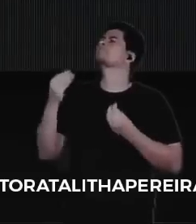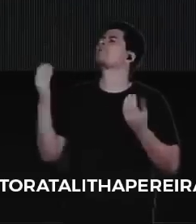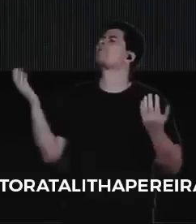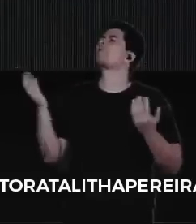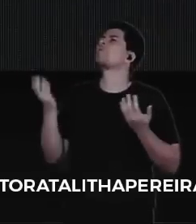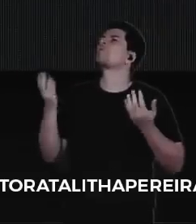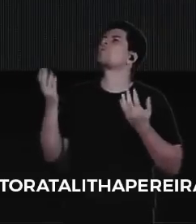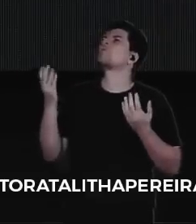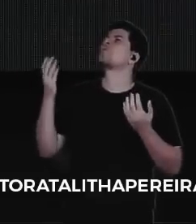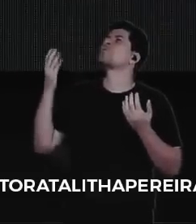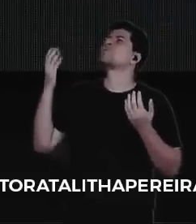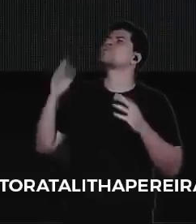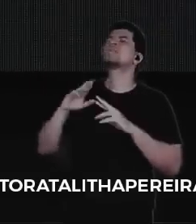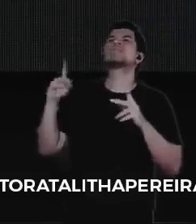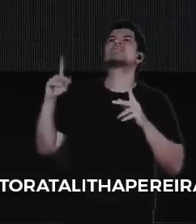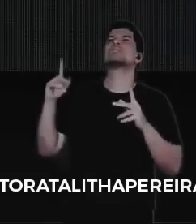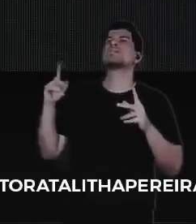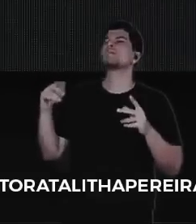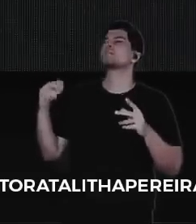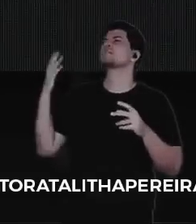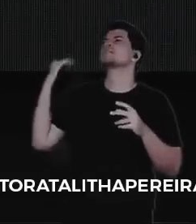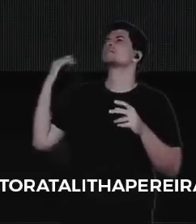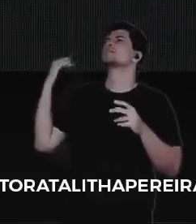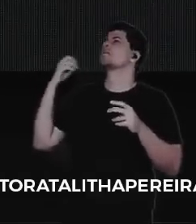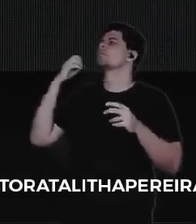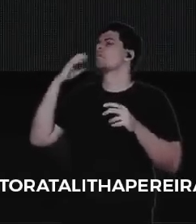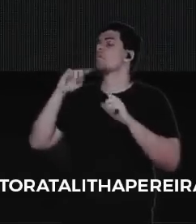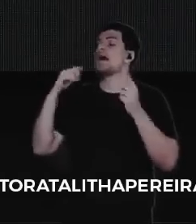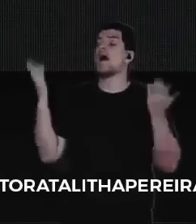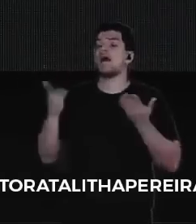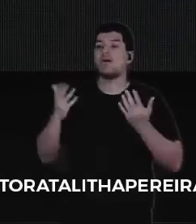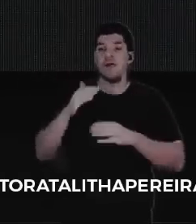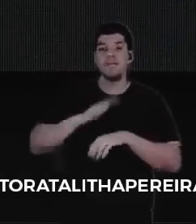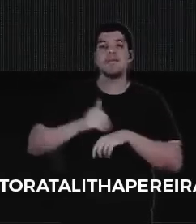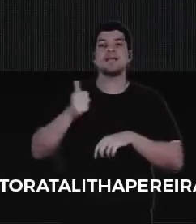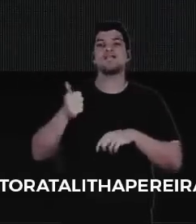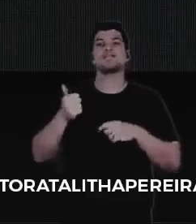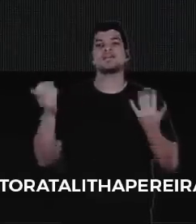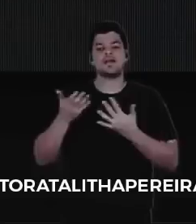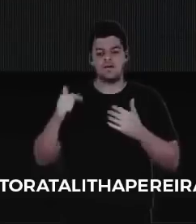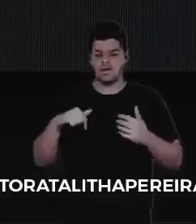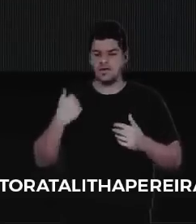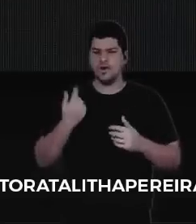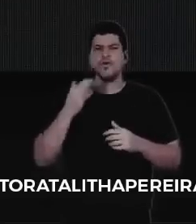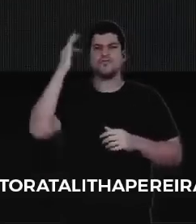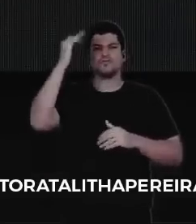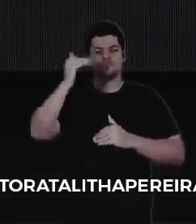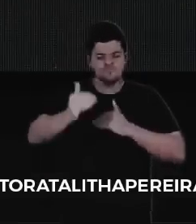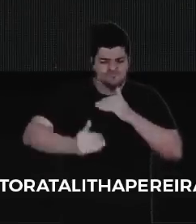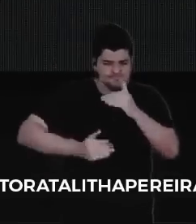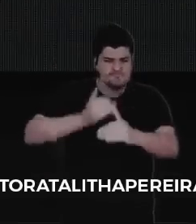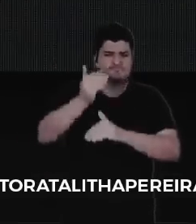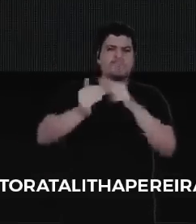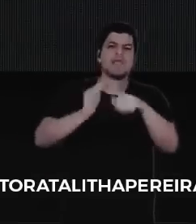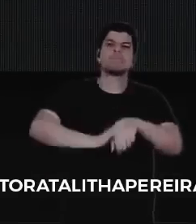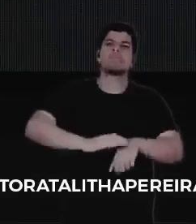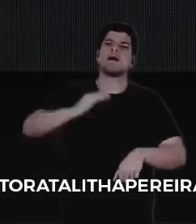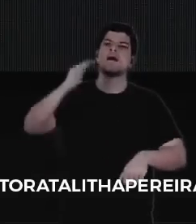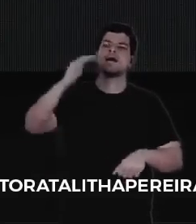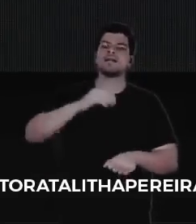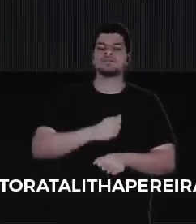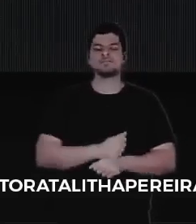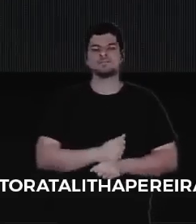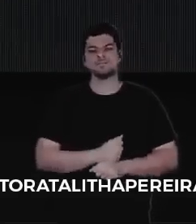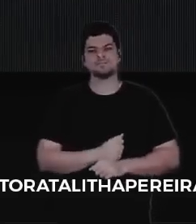estou mais lá, eu estou aqui. E daqui a gente vai continuar, em nome de Jesus, voando e voando alto.